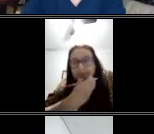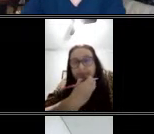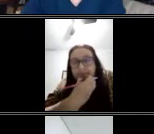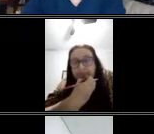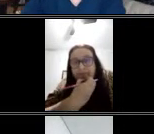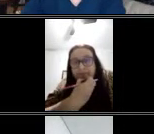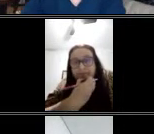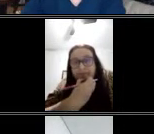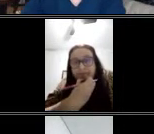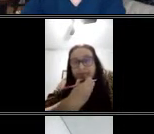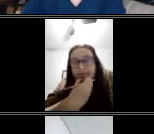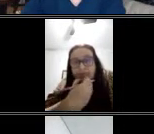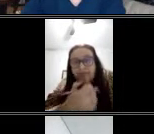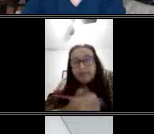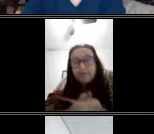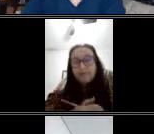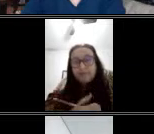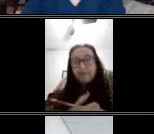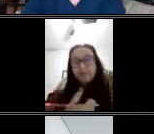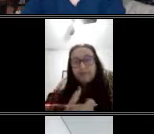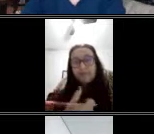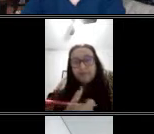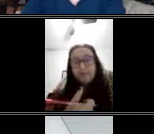em relação à criança sem TDAH.